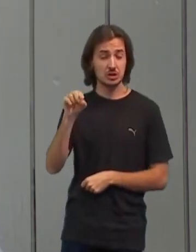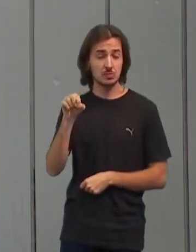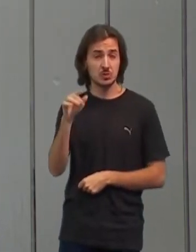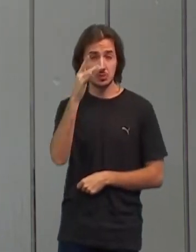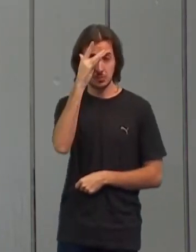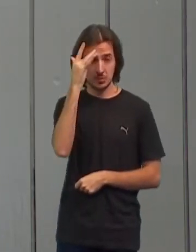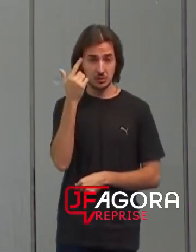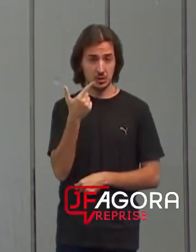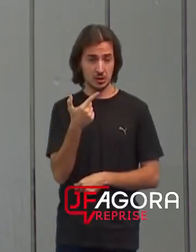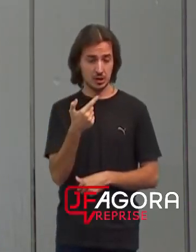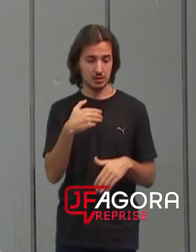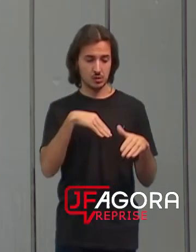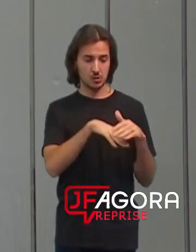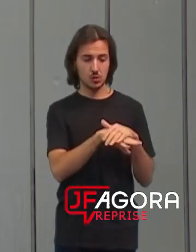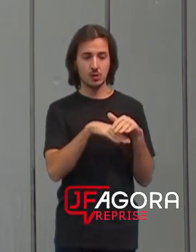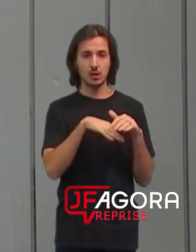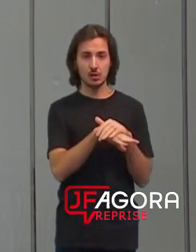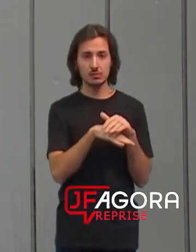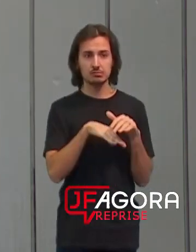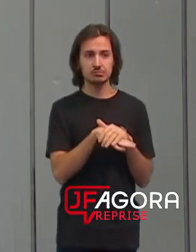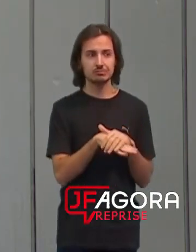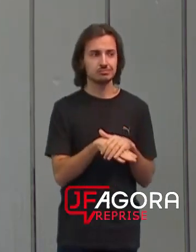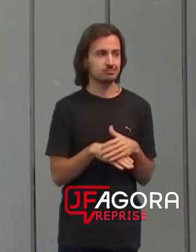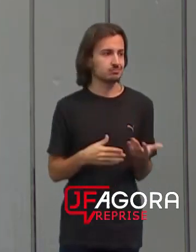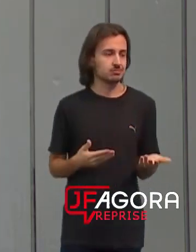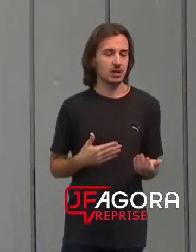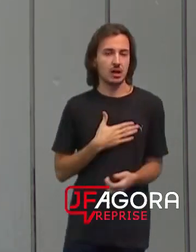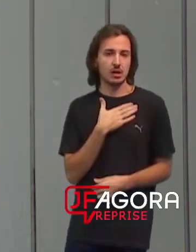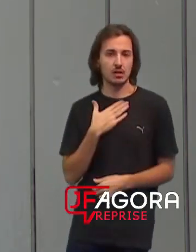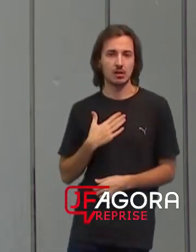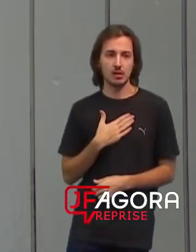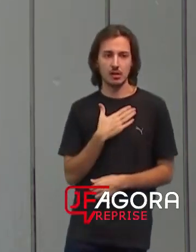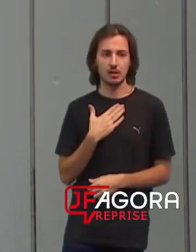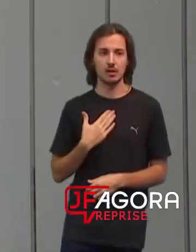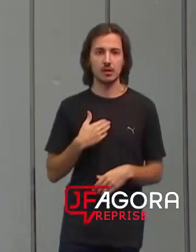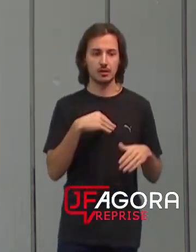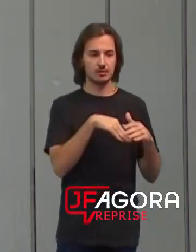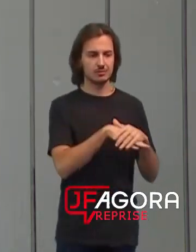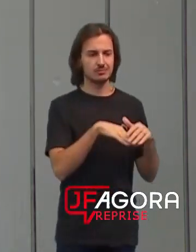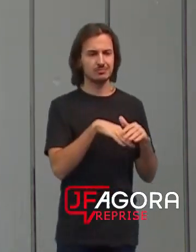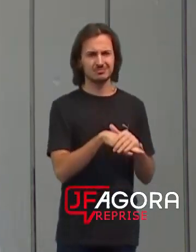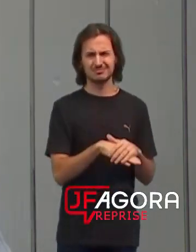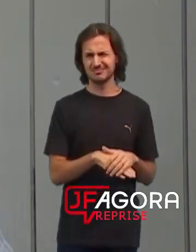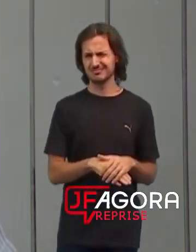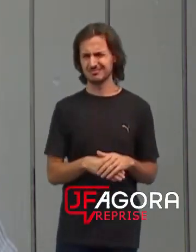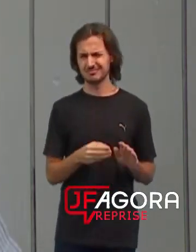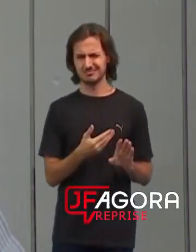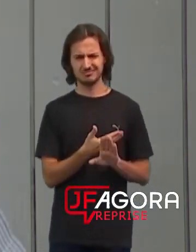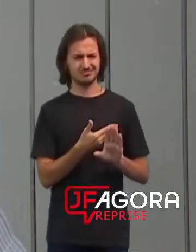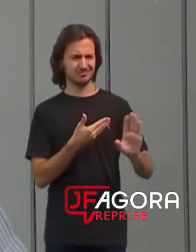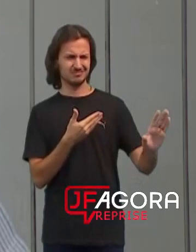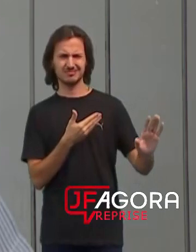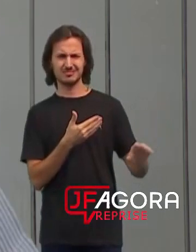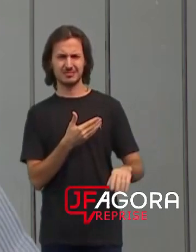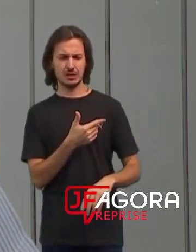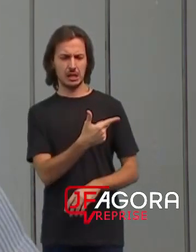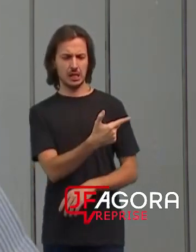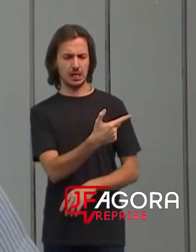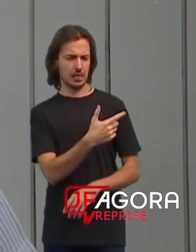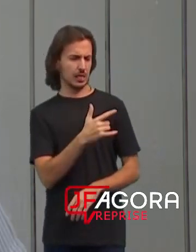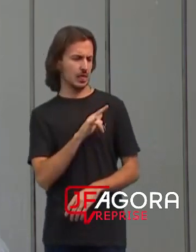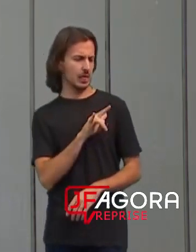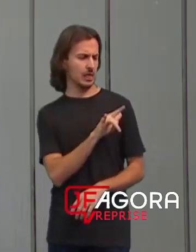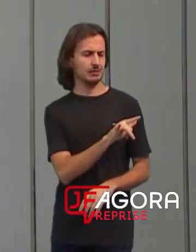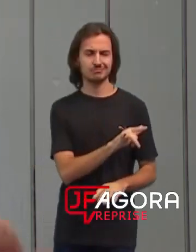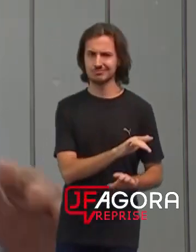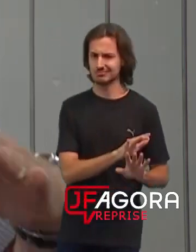colecionadores, vai gostar de colecionar armas assim lá longe. Eu nunca vi tanto amor às armas assim. Olha que o